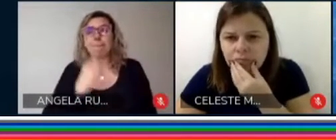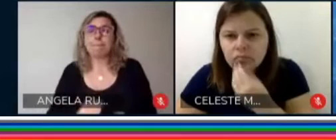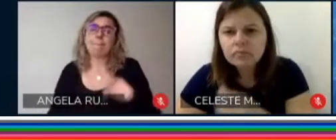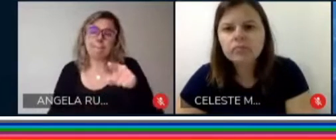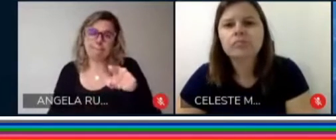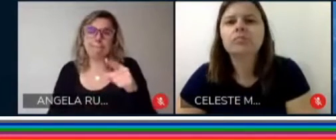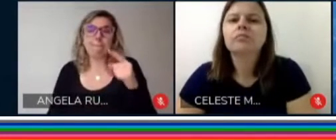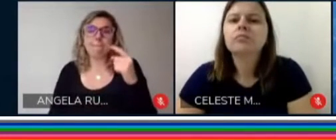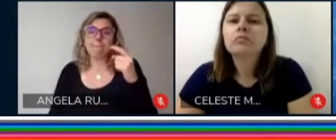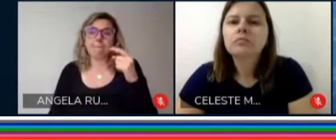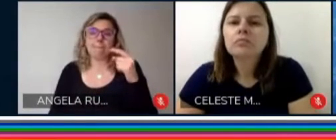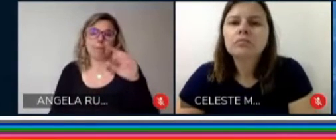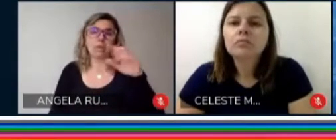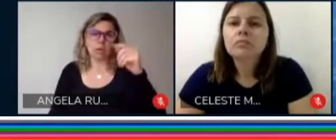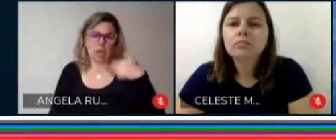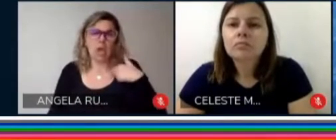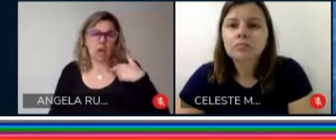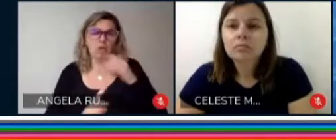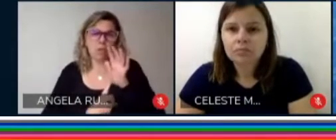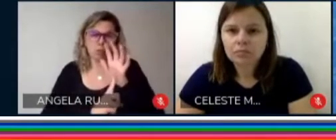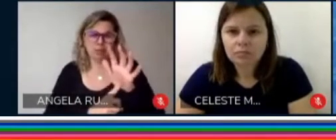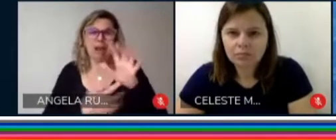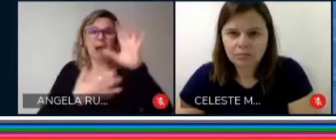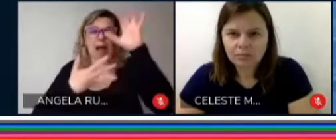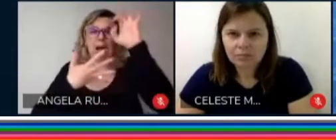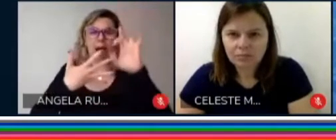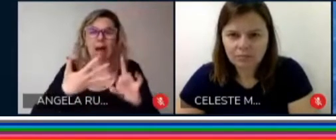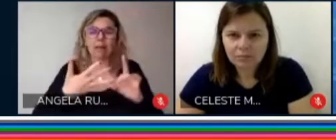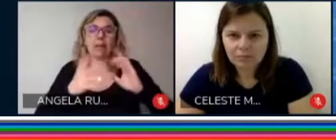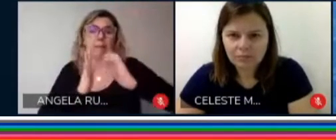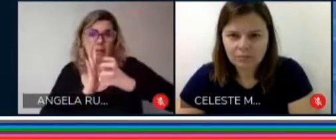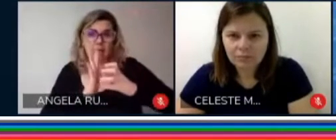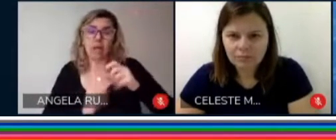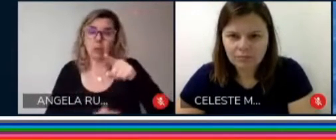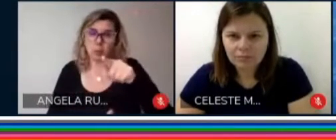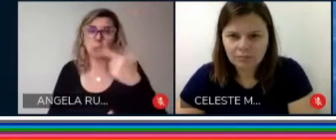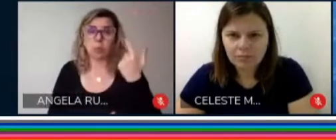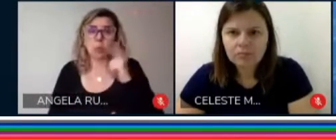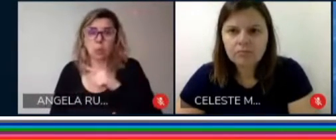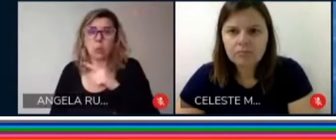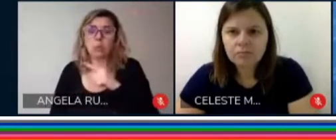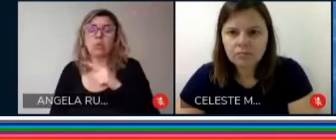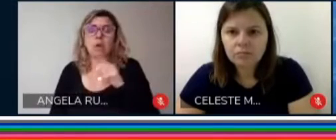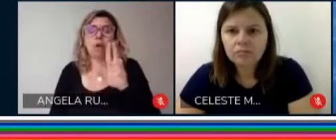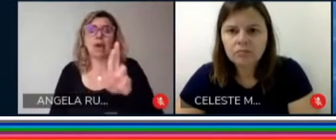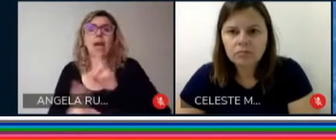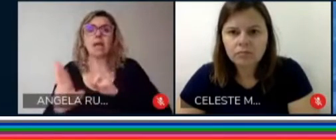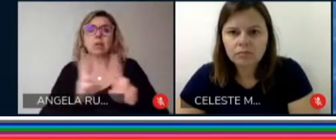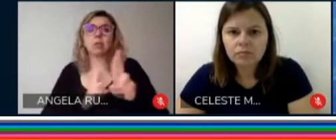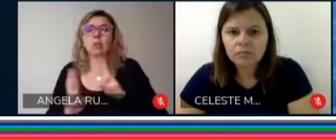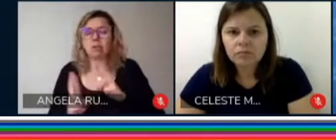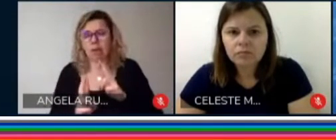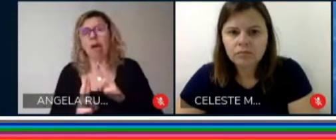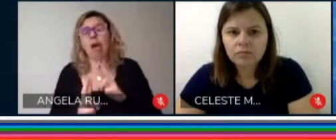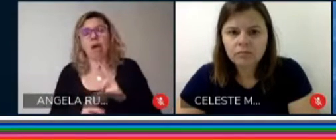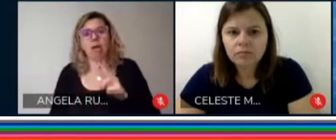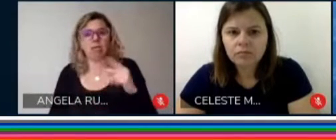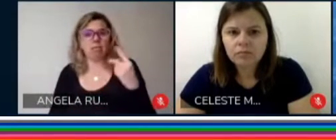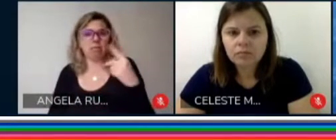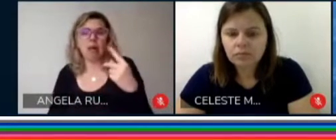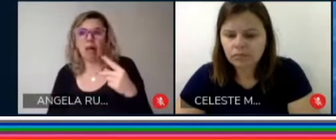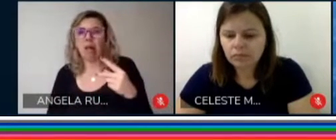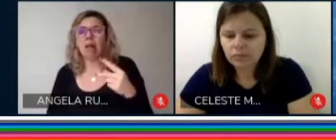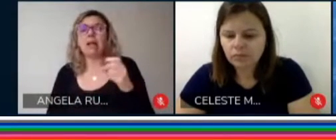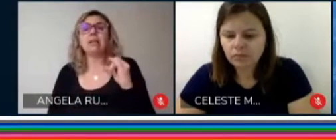lembrando que todas essas bases que eu vou mostrar, você consegue encontrar os resultados que saem dessas bases